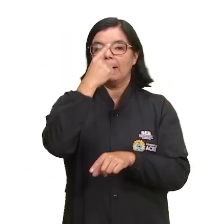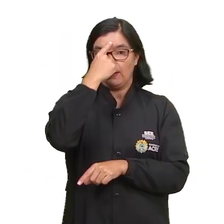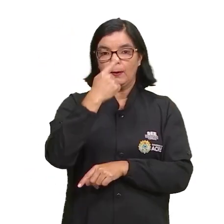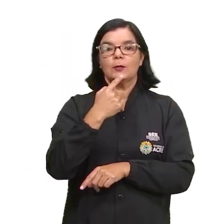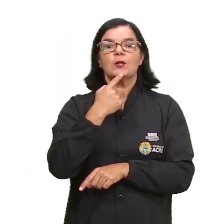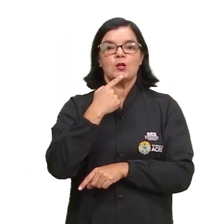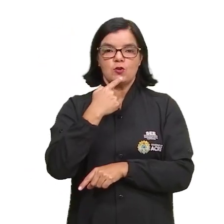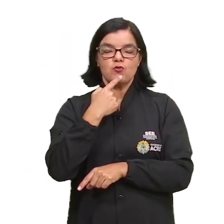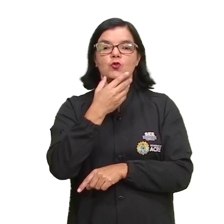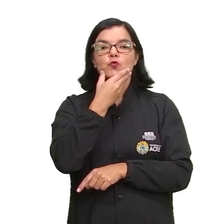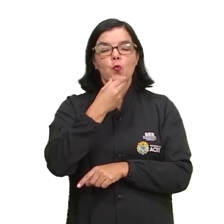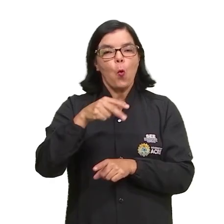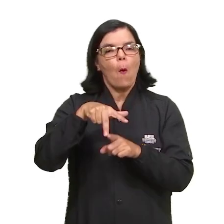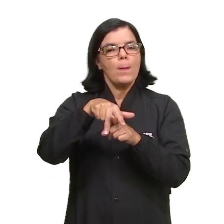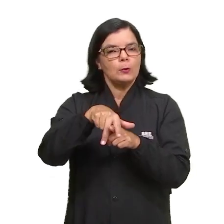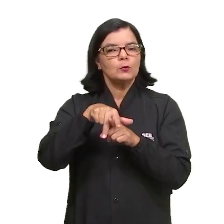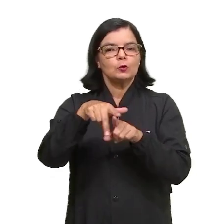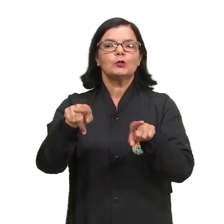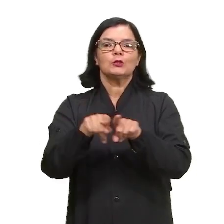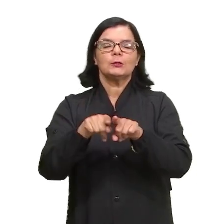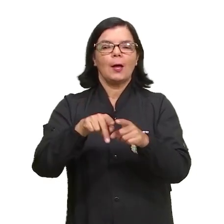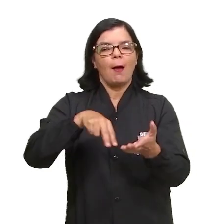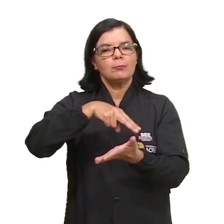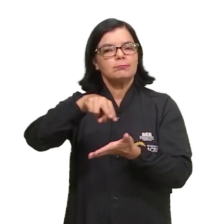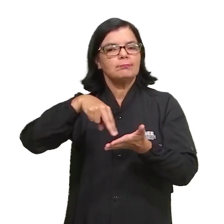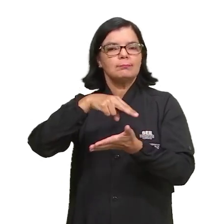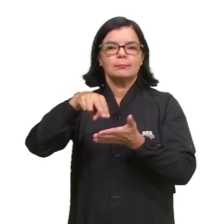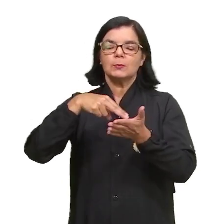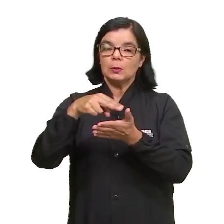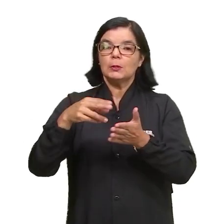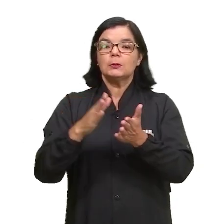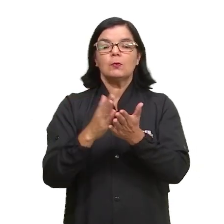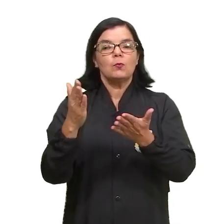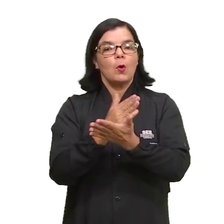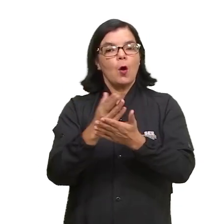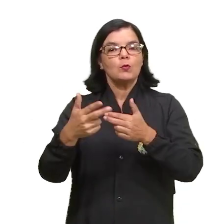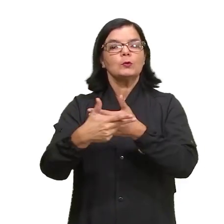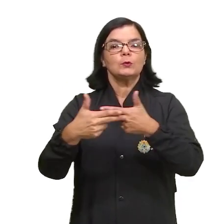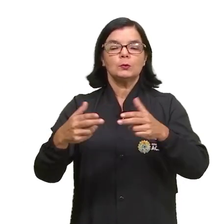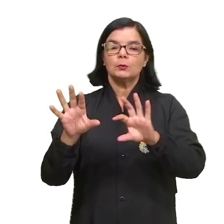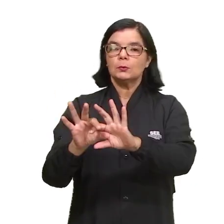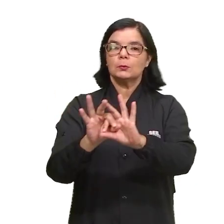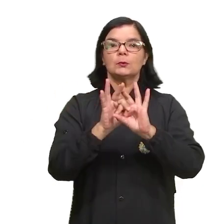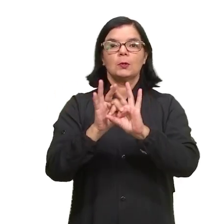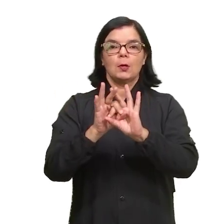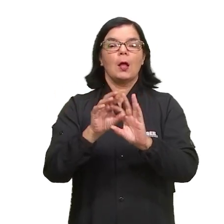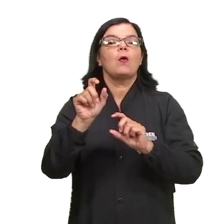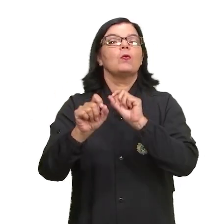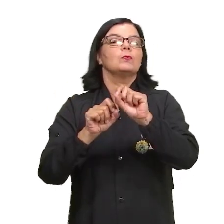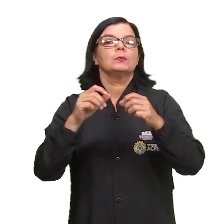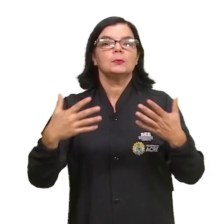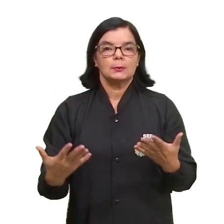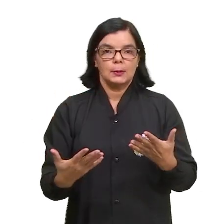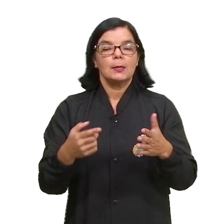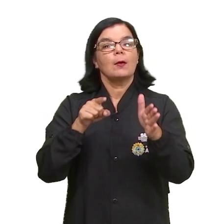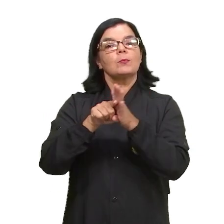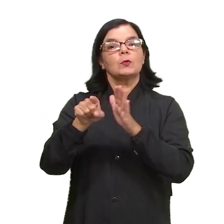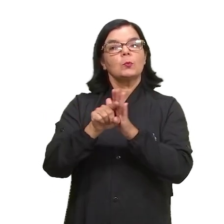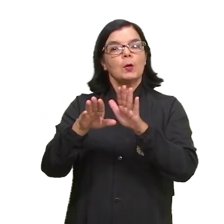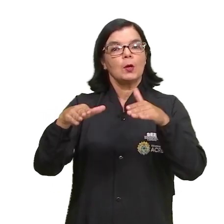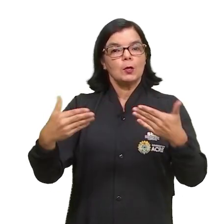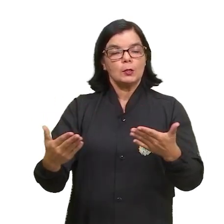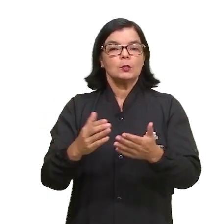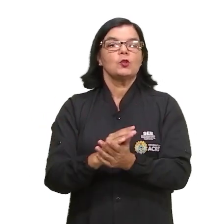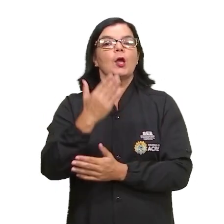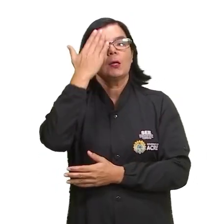tem um sertanejo, você tem a ideia da dança. Então, esses aspectos, eles estão ligados a que viés? É isso que a questão quer saber. Aí